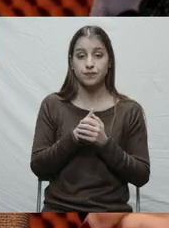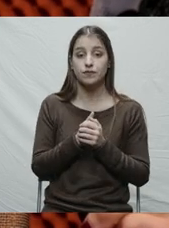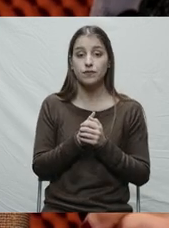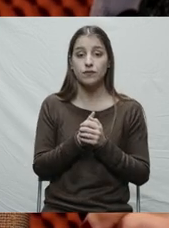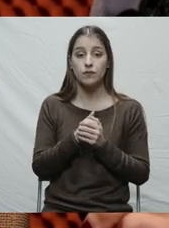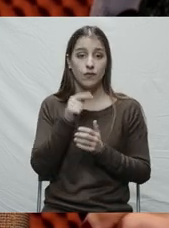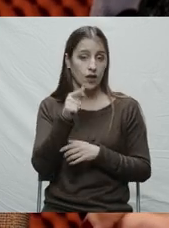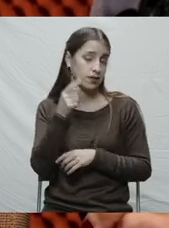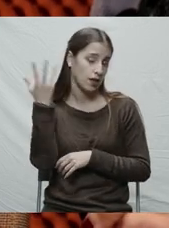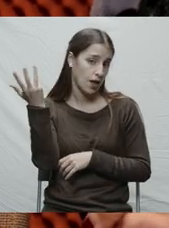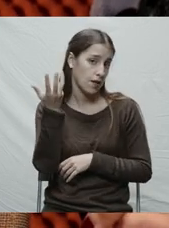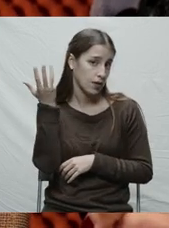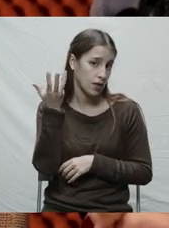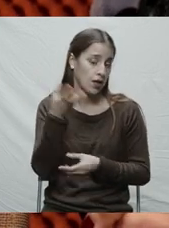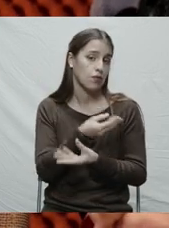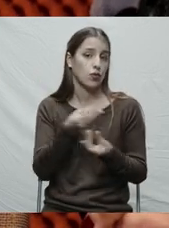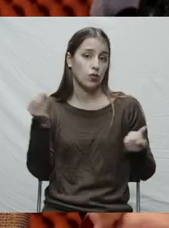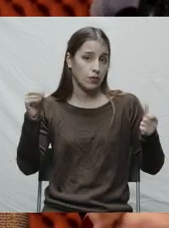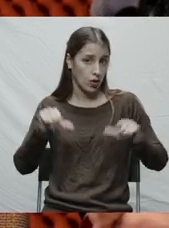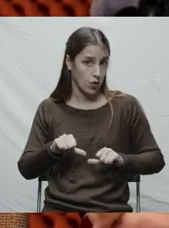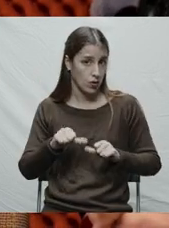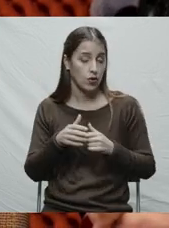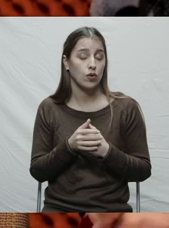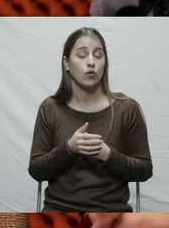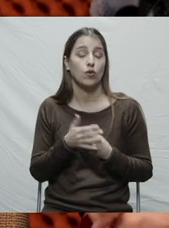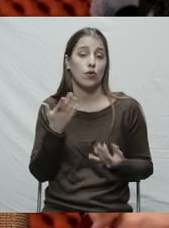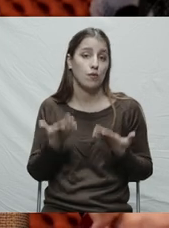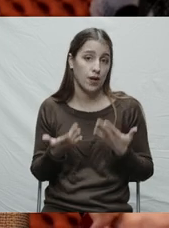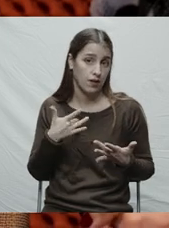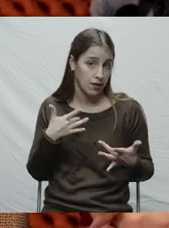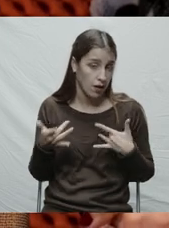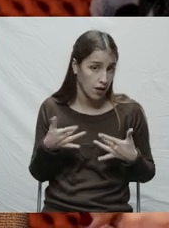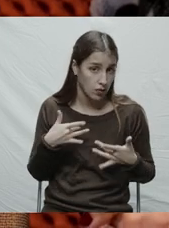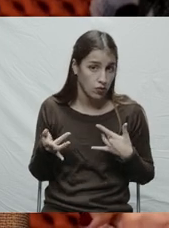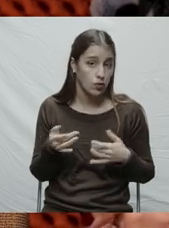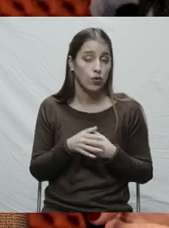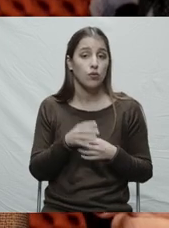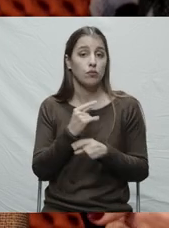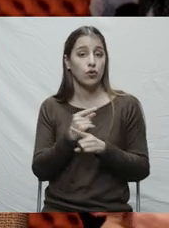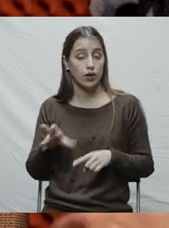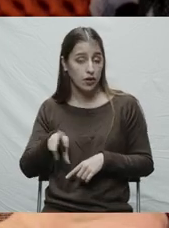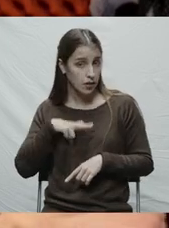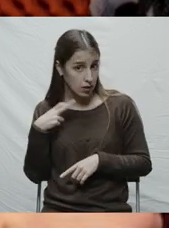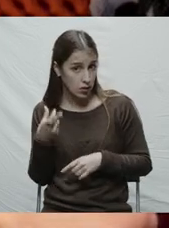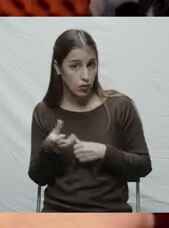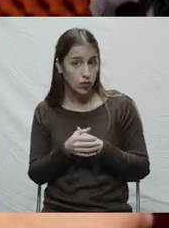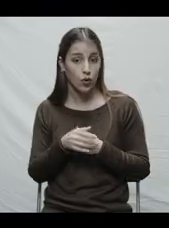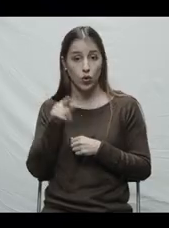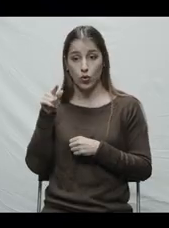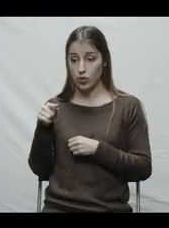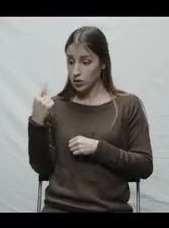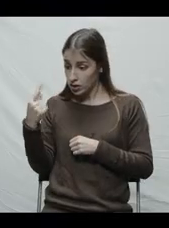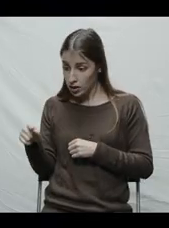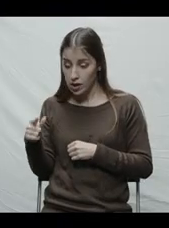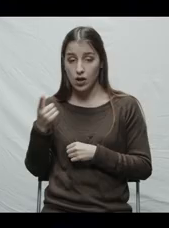ambiente muito pior do que o ambiente que tu tinhas em teatro, que era bastante rico, é Sim. verdade. Ou seja, ainda hoje no Porto